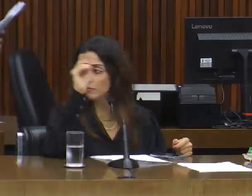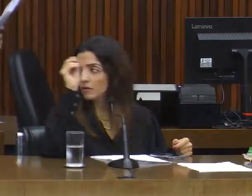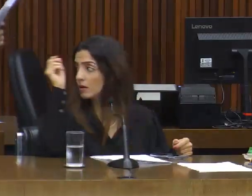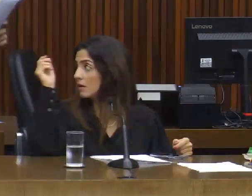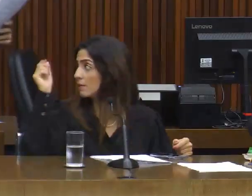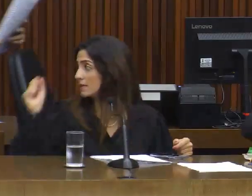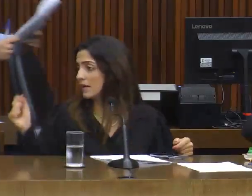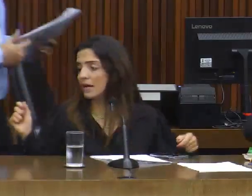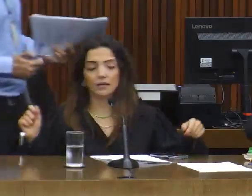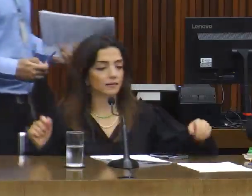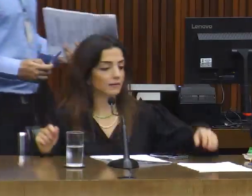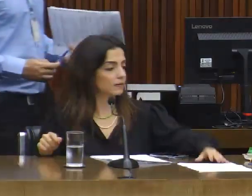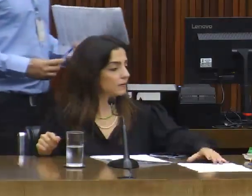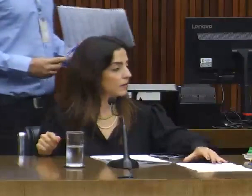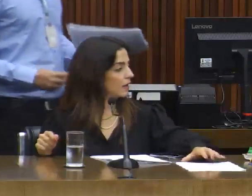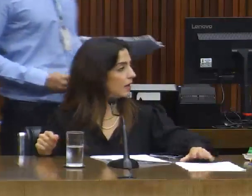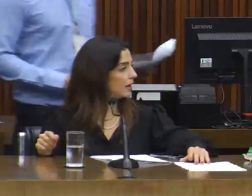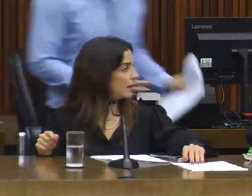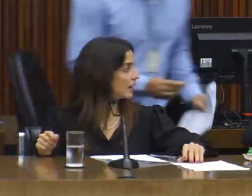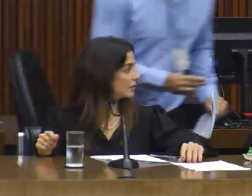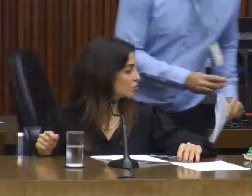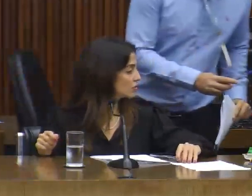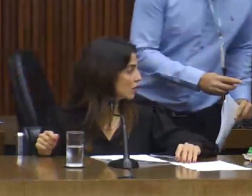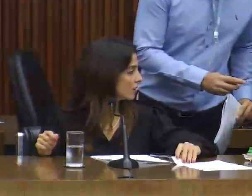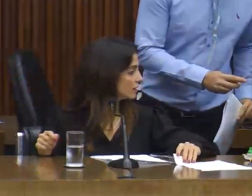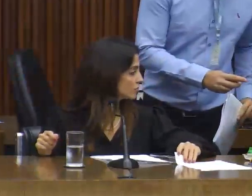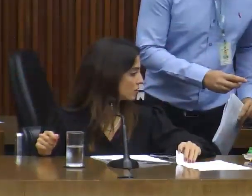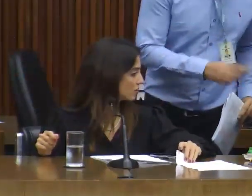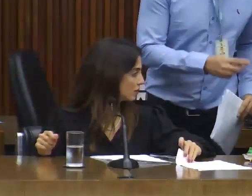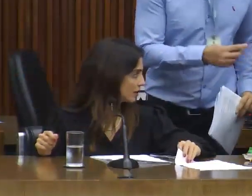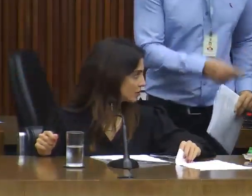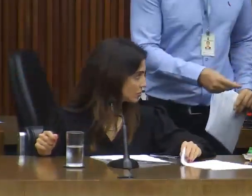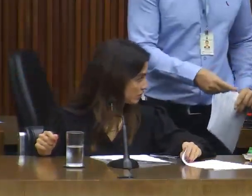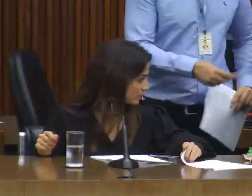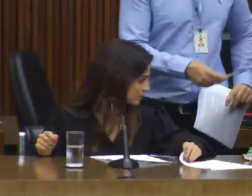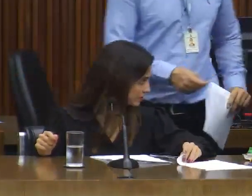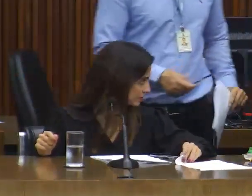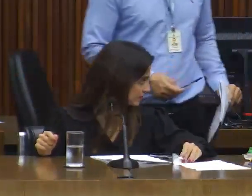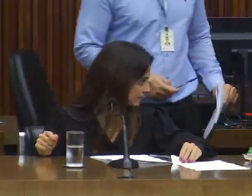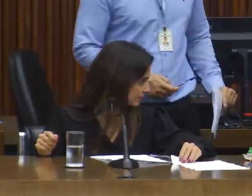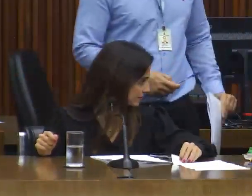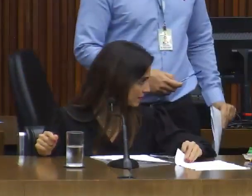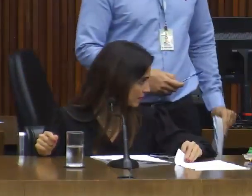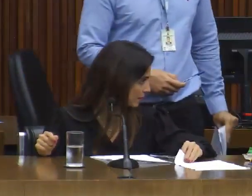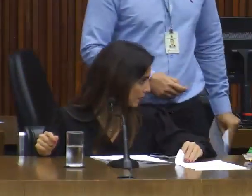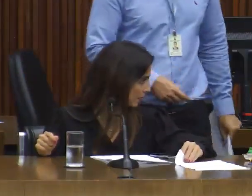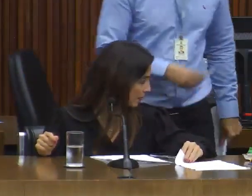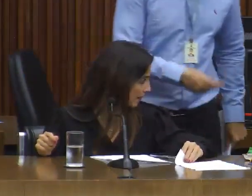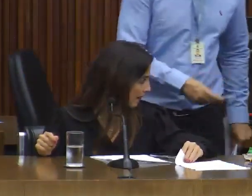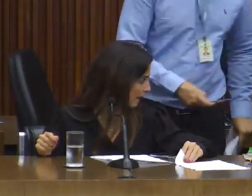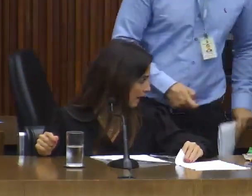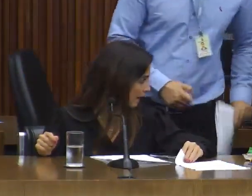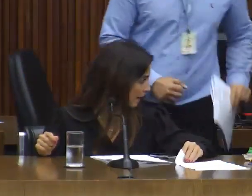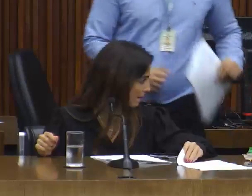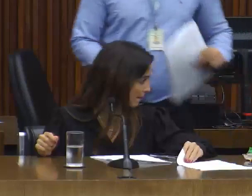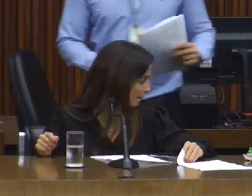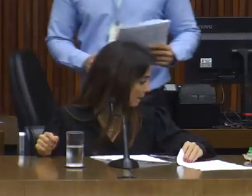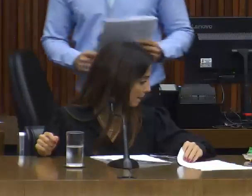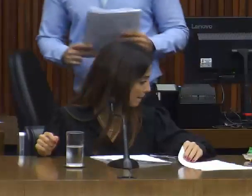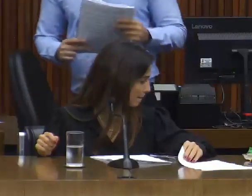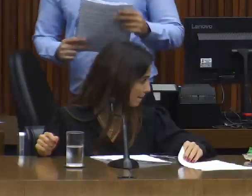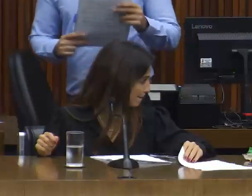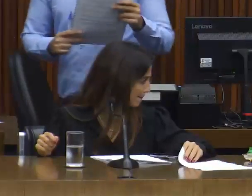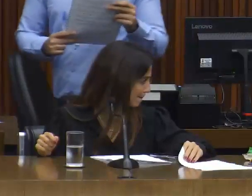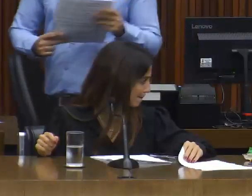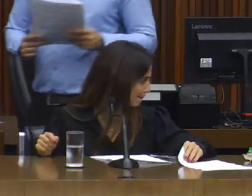Agora vamos à votação. Aí como é que fica a votação? A gente vai votar o projeto, né? Então, em discussão, agora em votação. Para